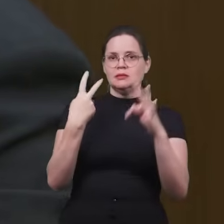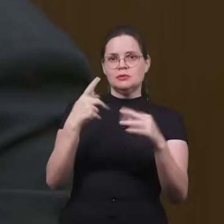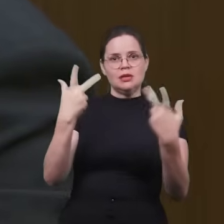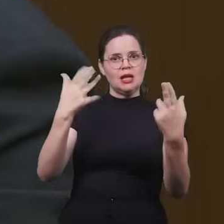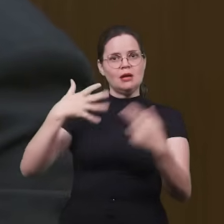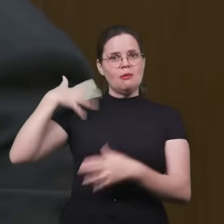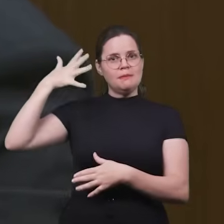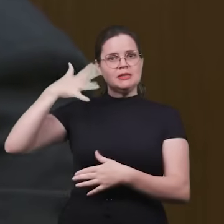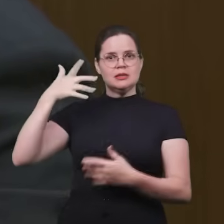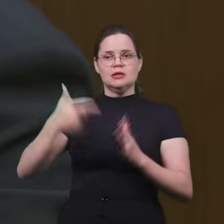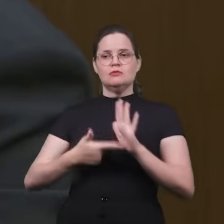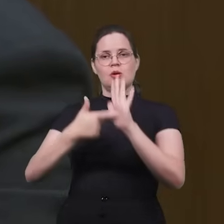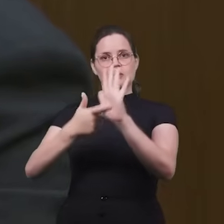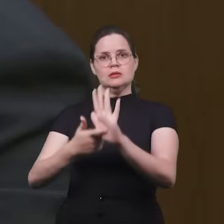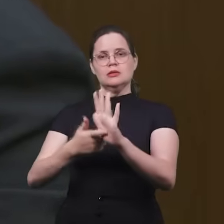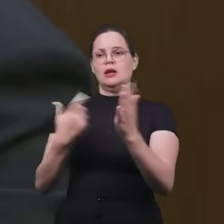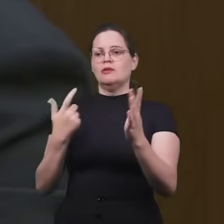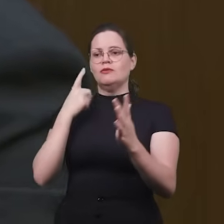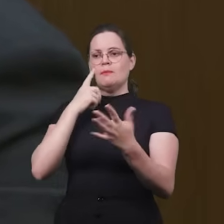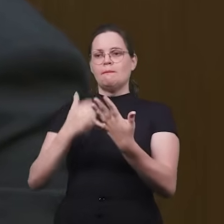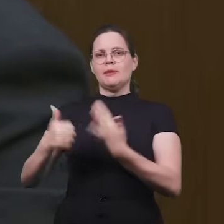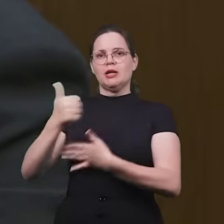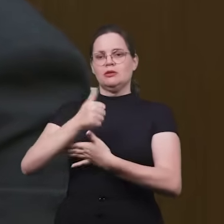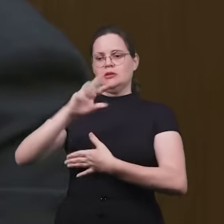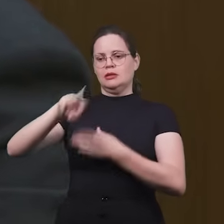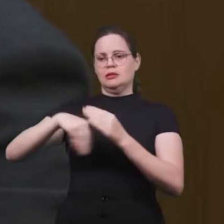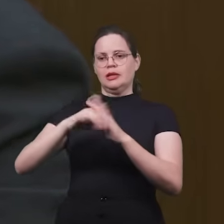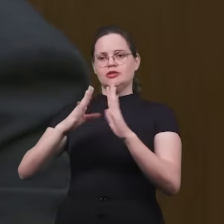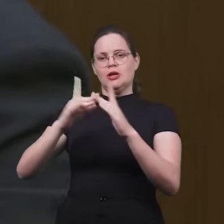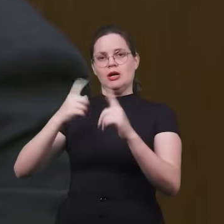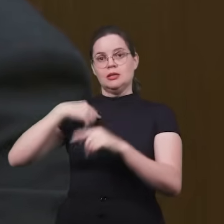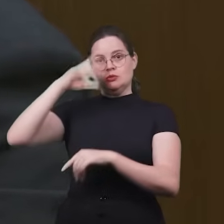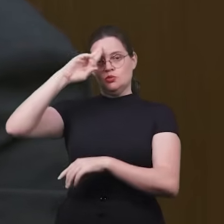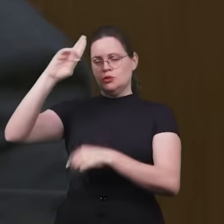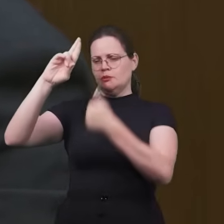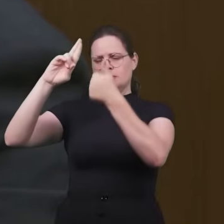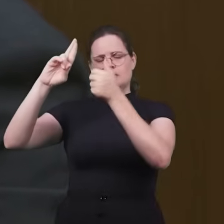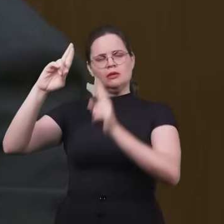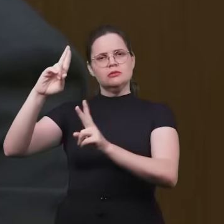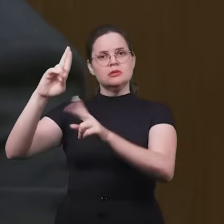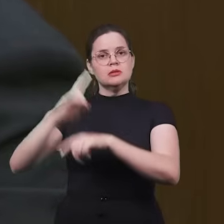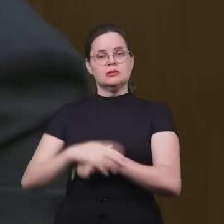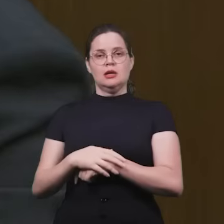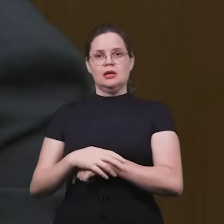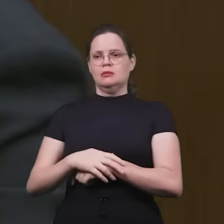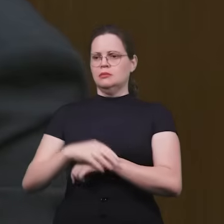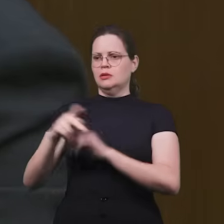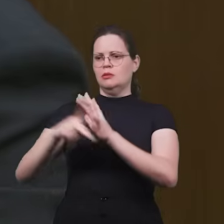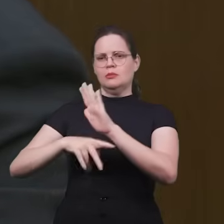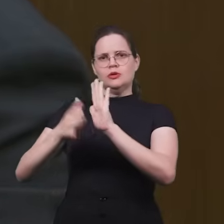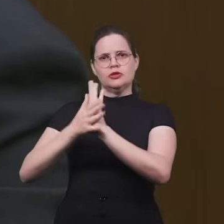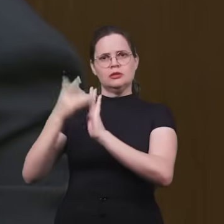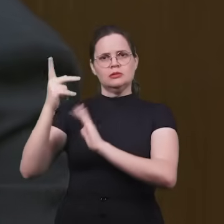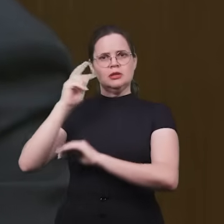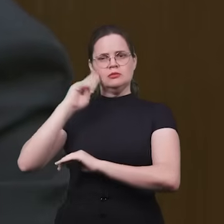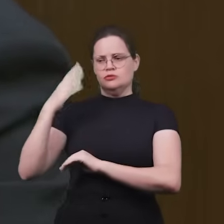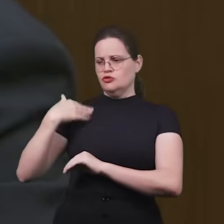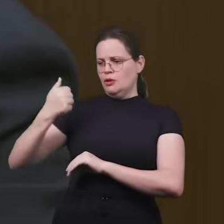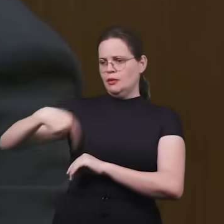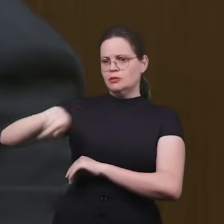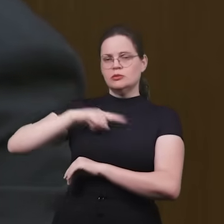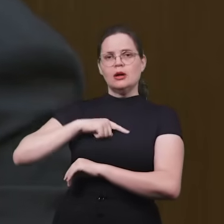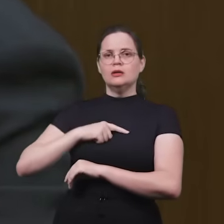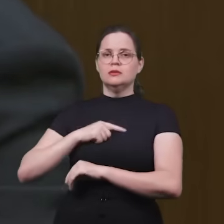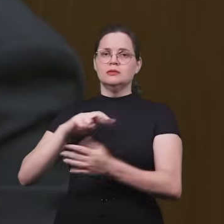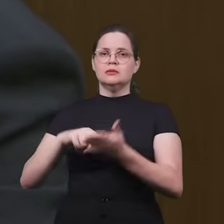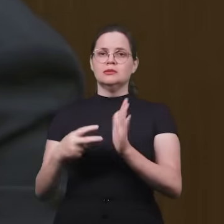quando você mostra que a prioridade do lar é o Senhor, é a obra, é o chamado, isso já